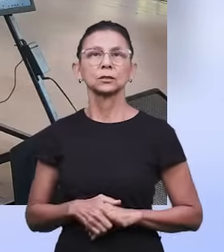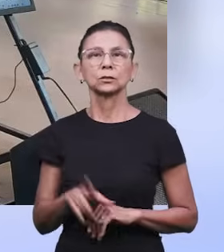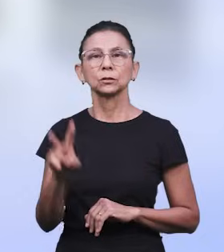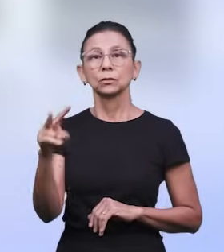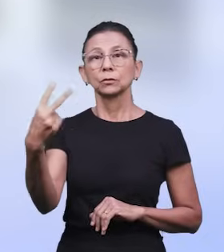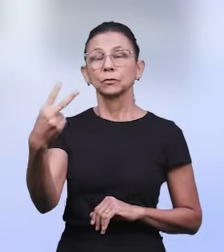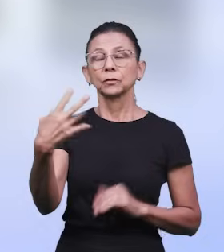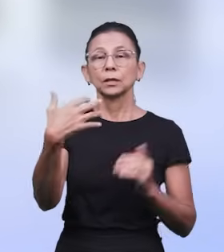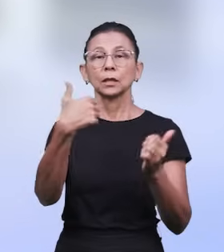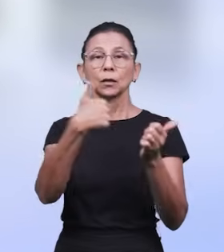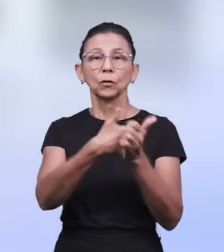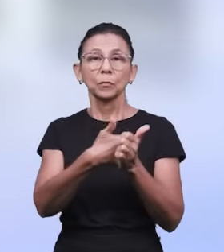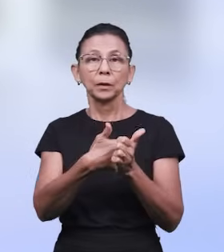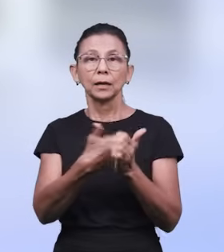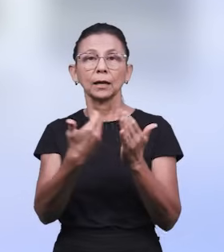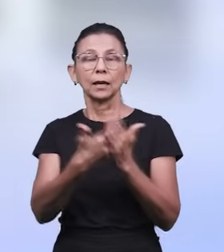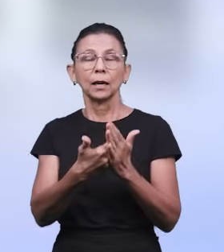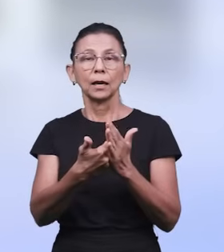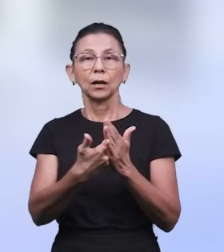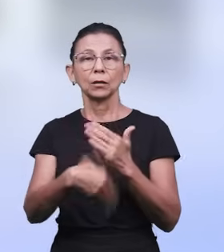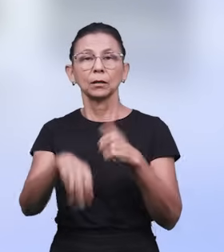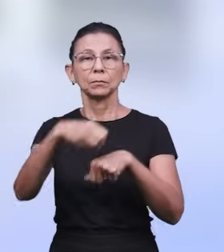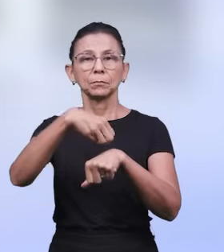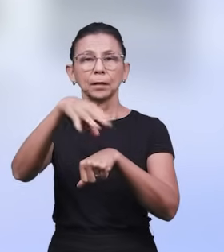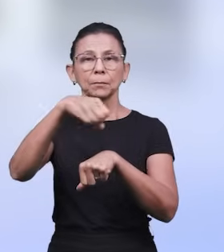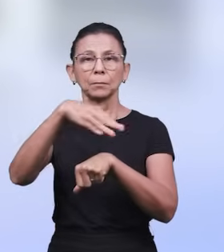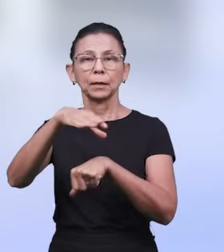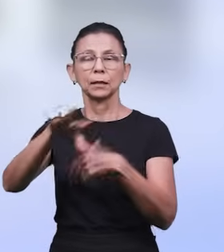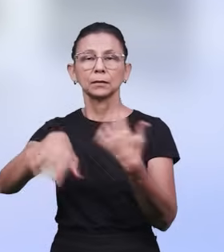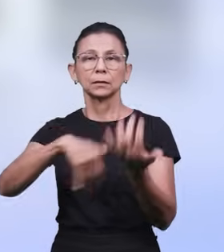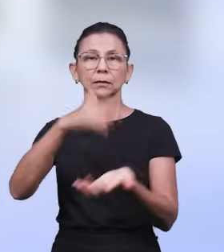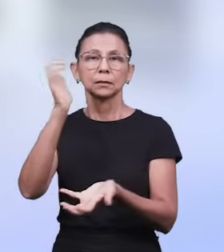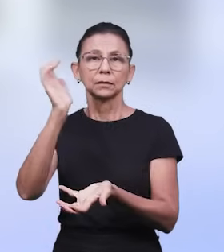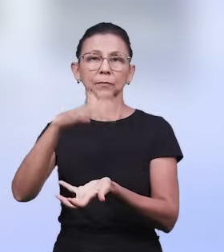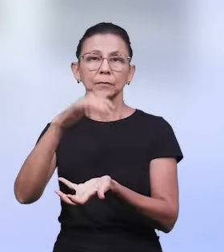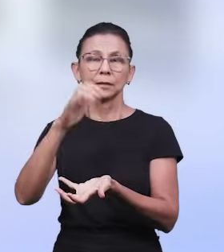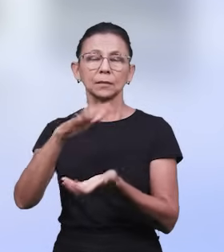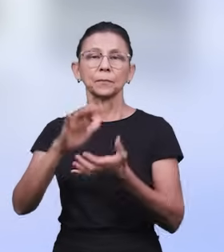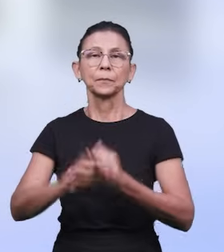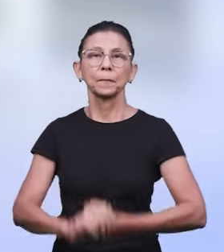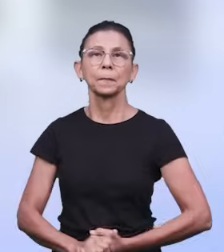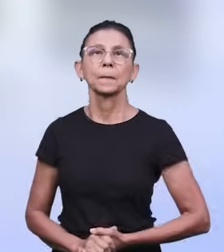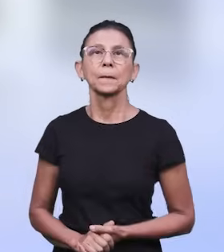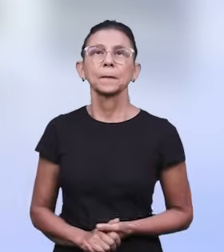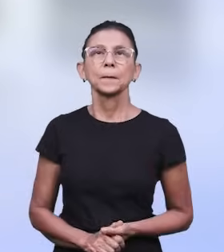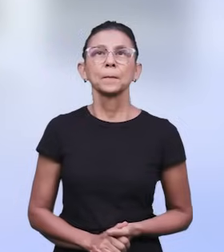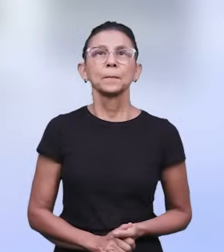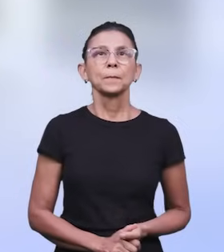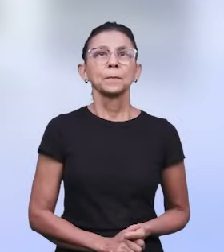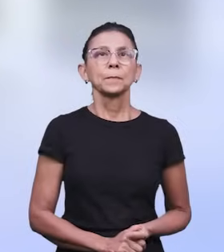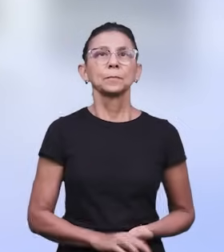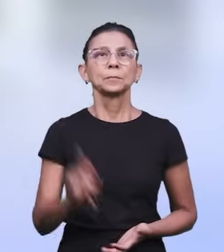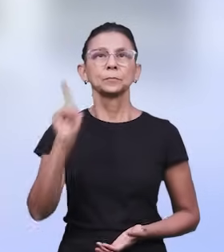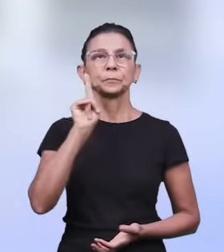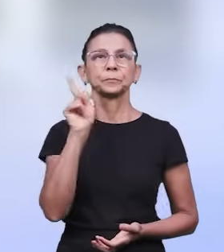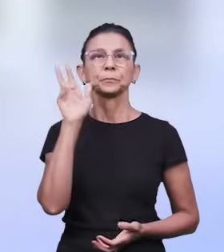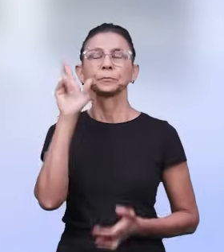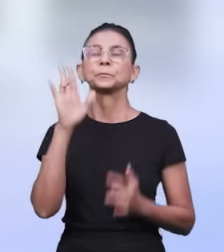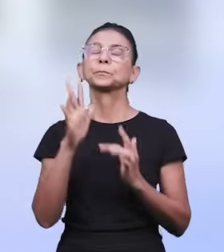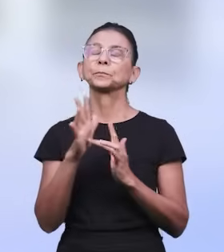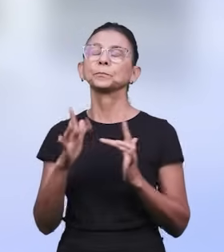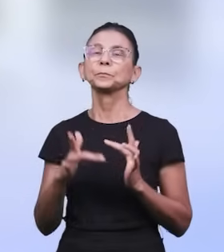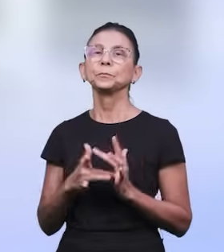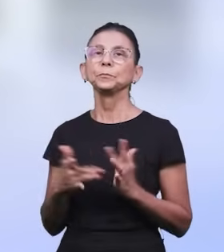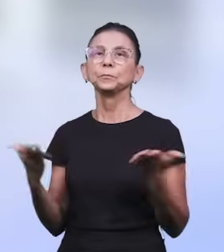via satélite transmitidas pelo presbitério. O pastor Carlos Aguiar nos conta detalhes desse momento. Irmãos, a paz do Senhor